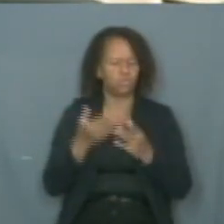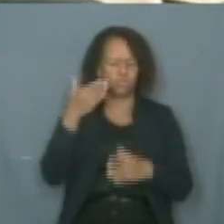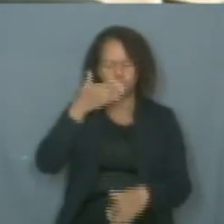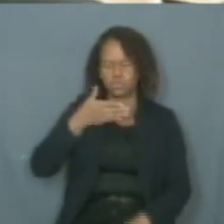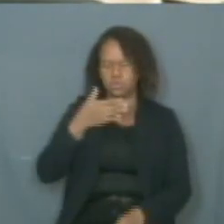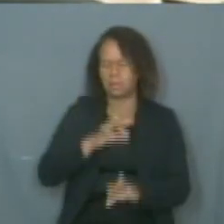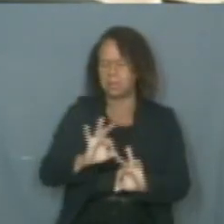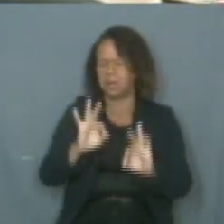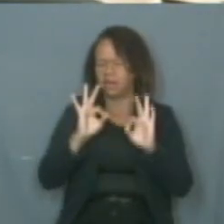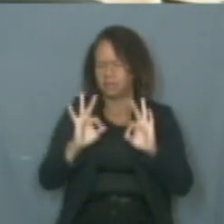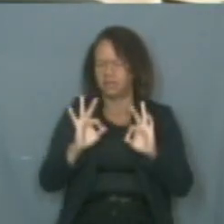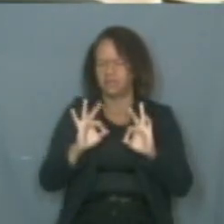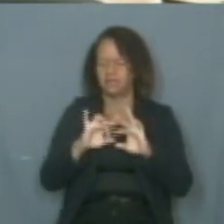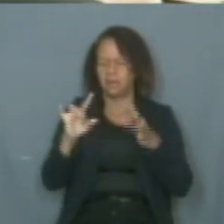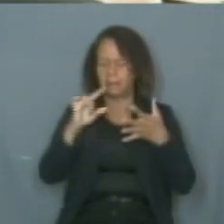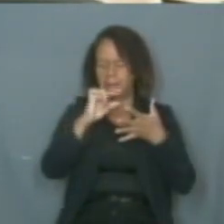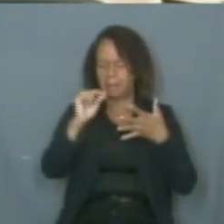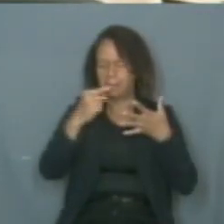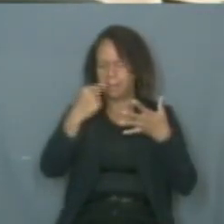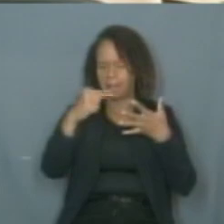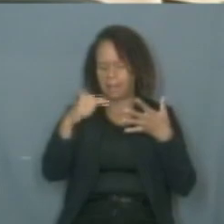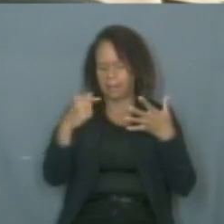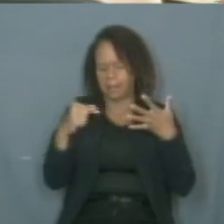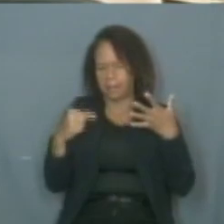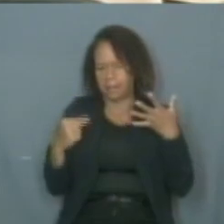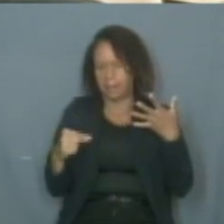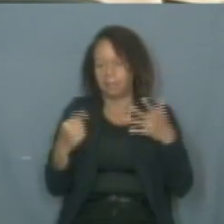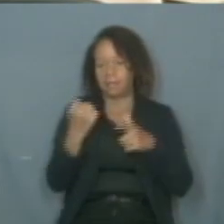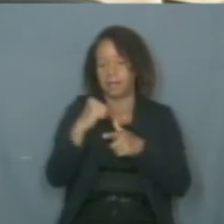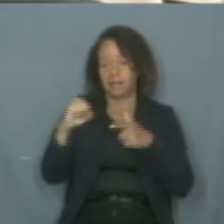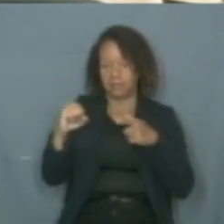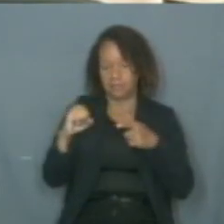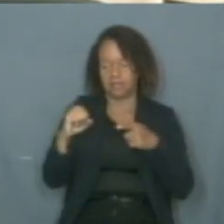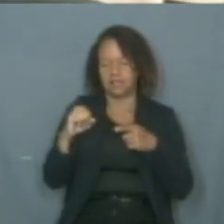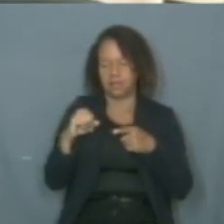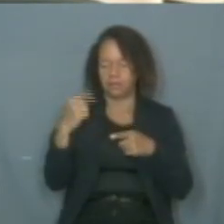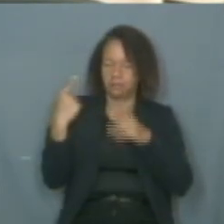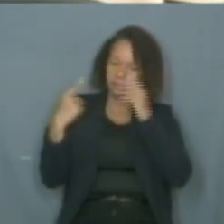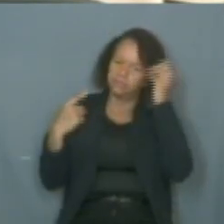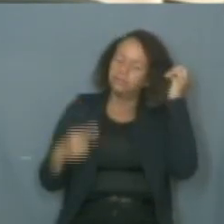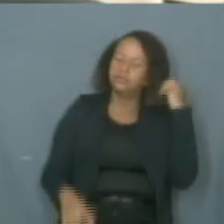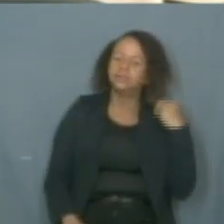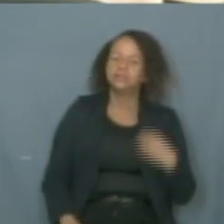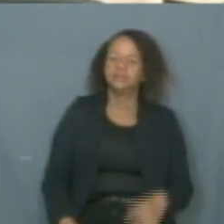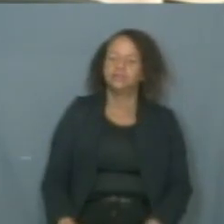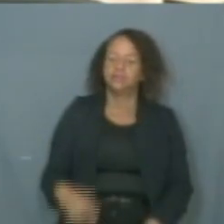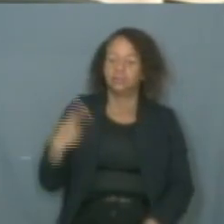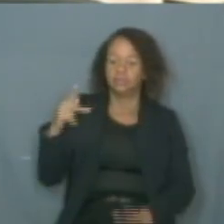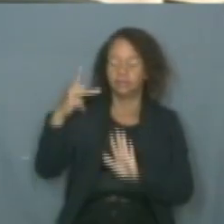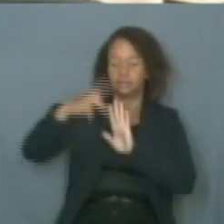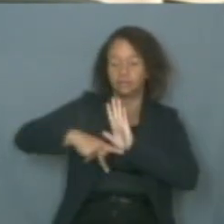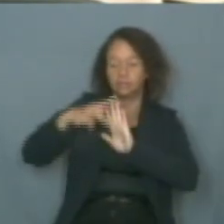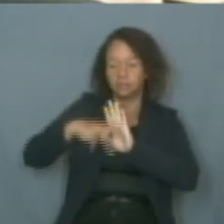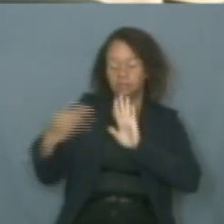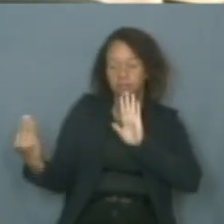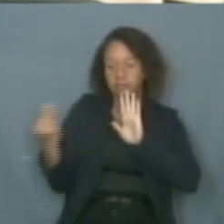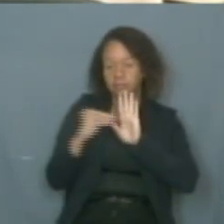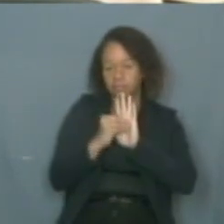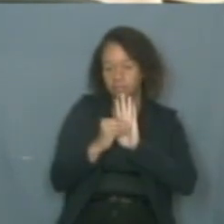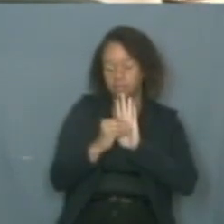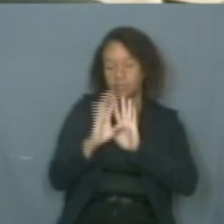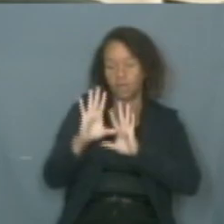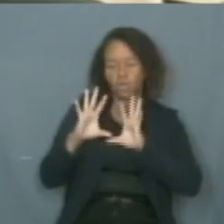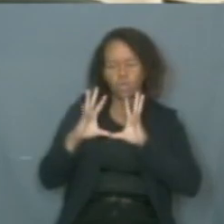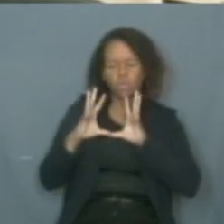maravilhoso. Só pontuar. A defesa deste projeto que o senhor está colocando aí é para